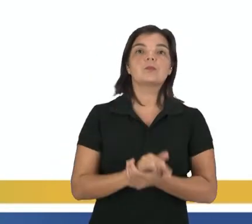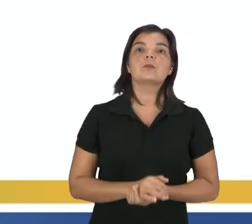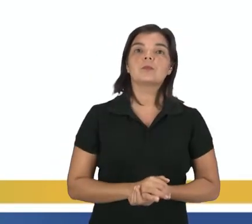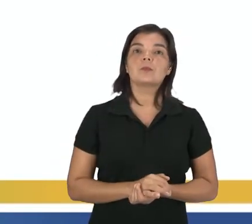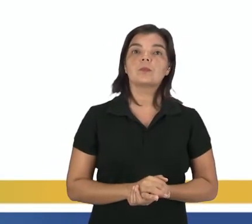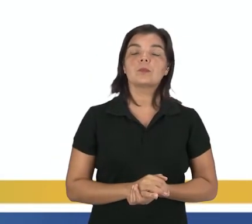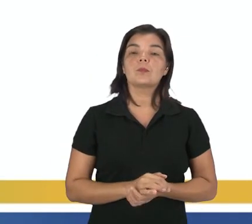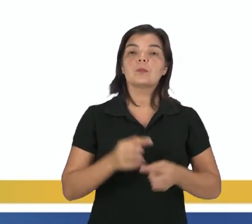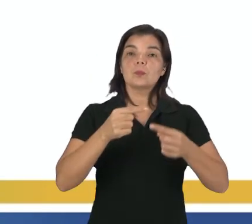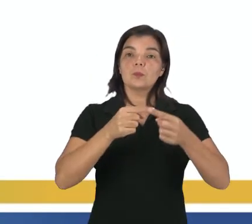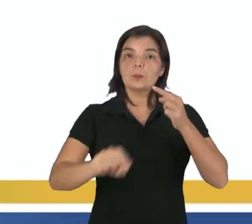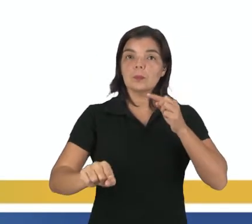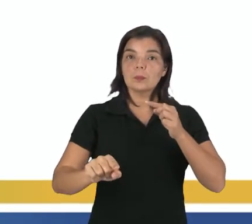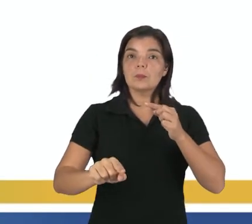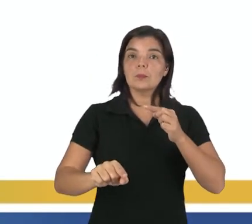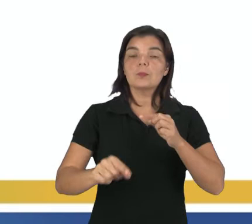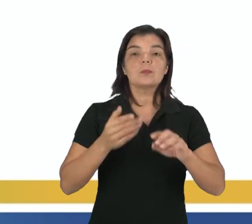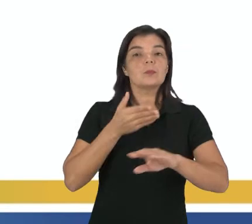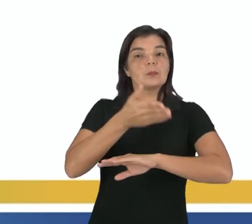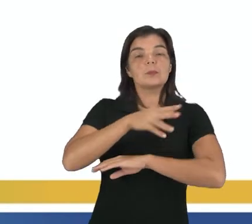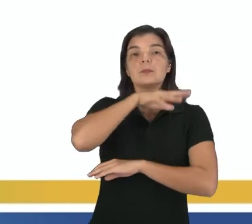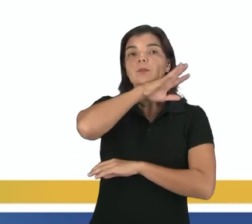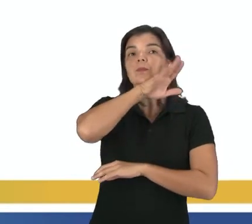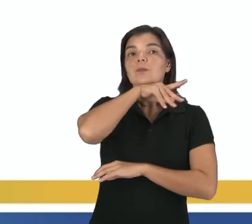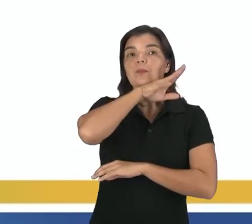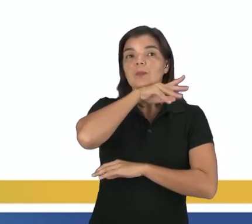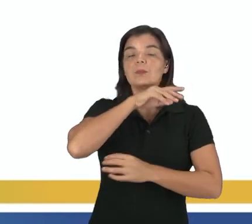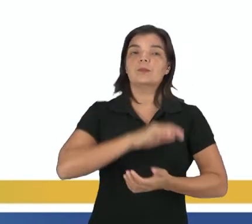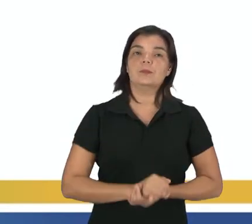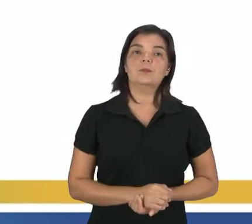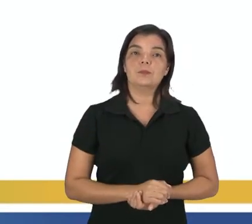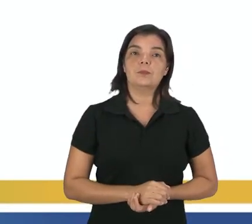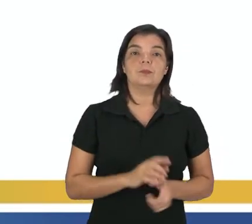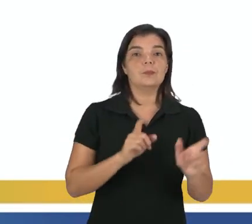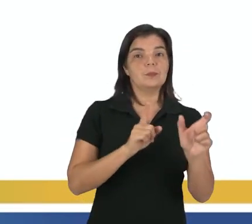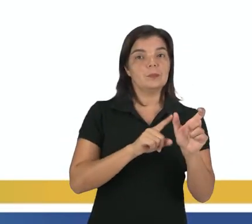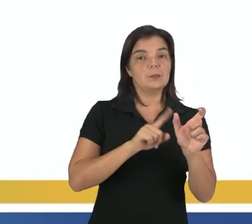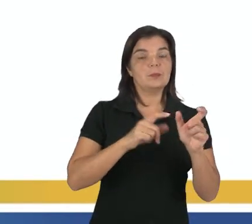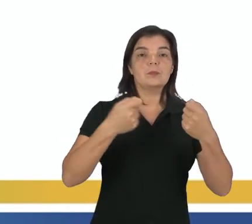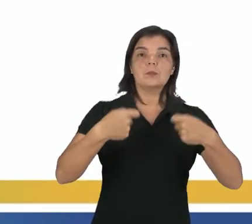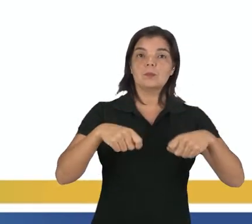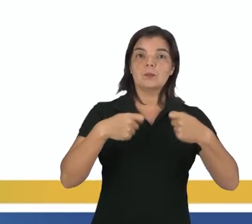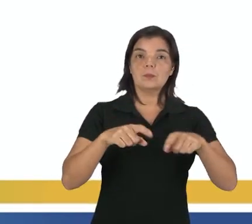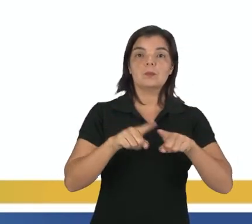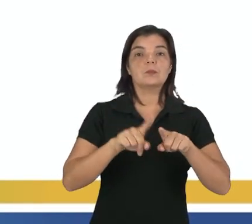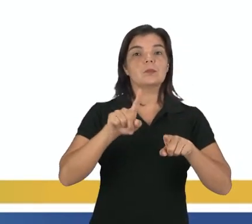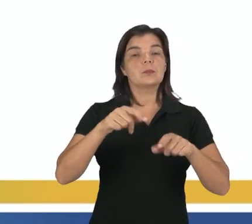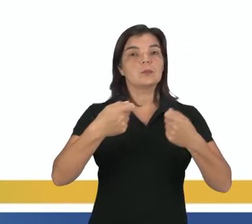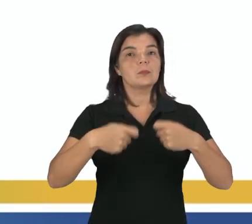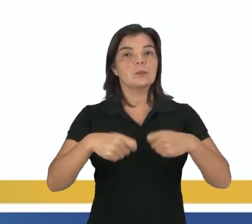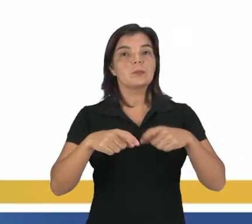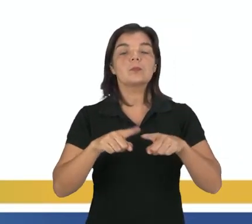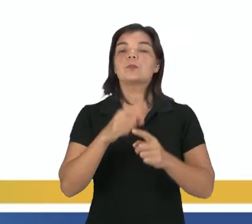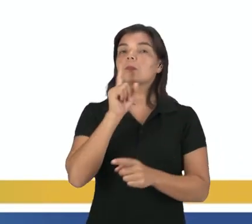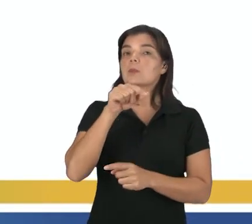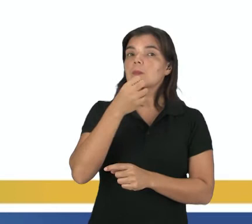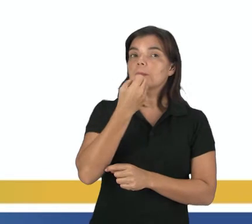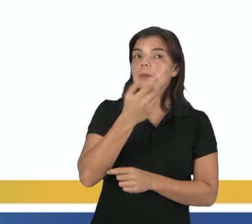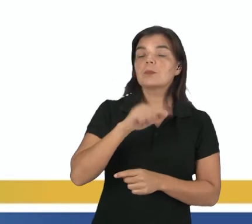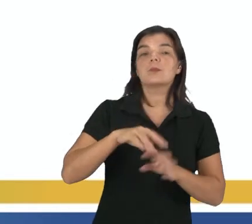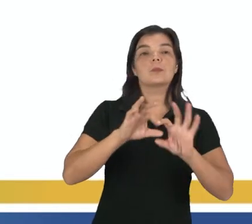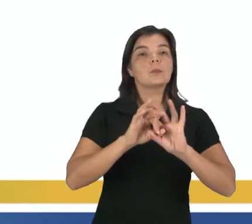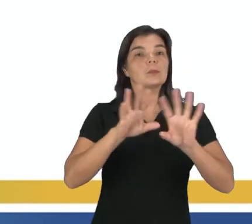proibido entrada de animais. Gente, as expressões é preciso, é necessário, é bom,